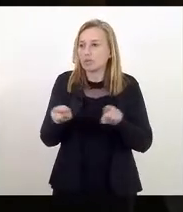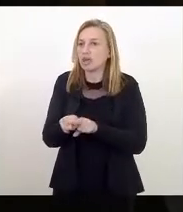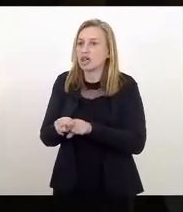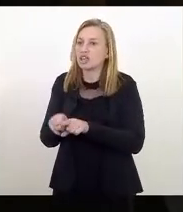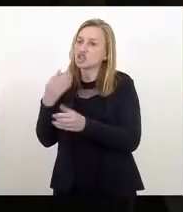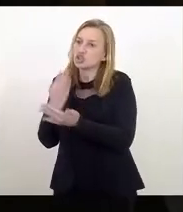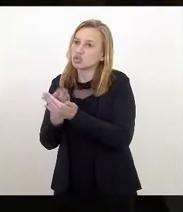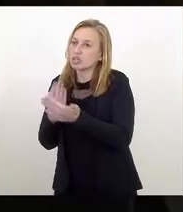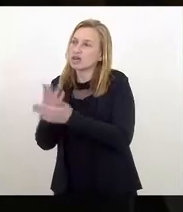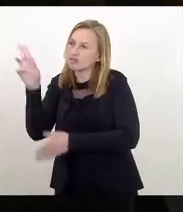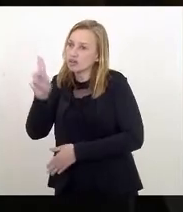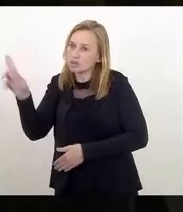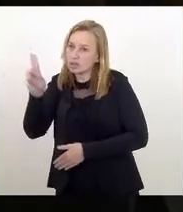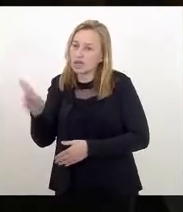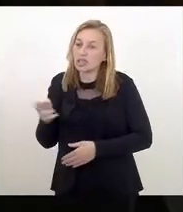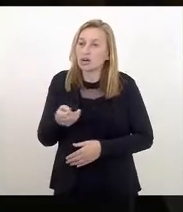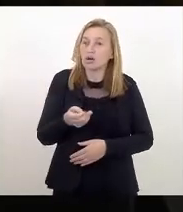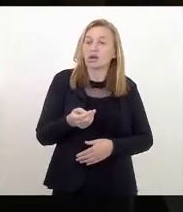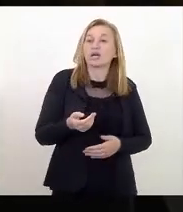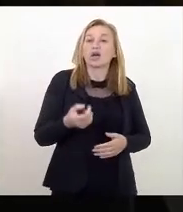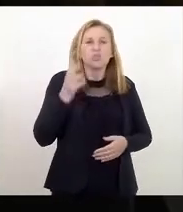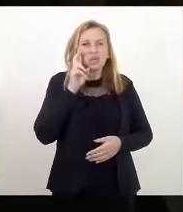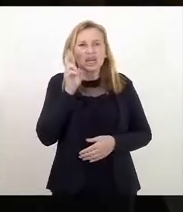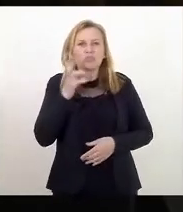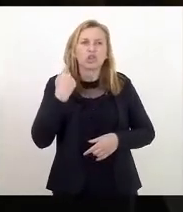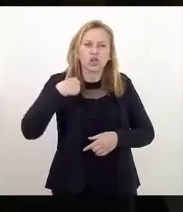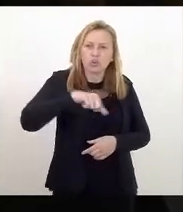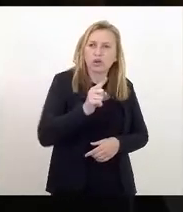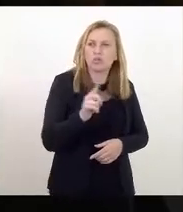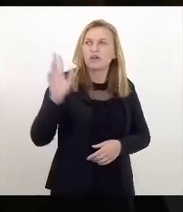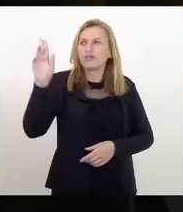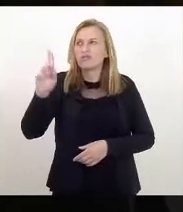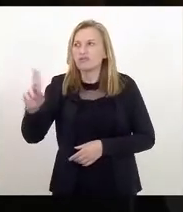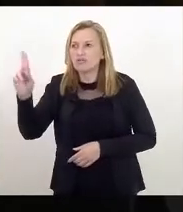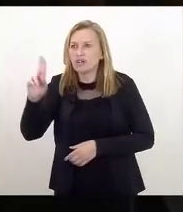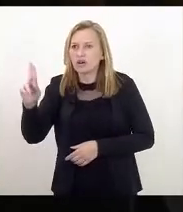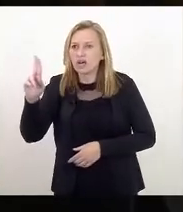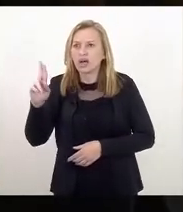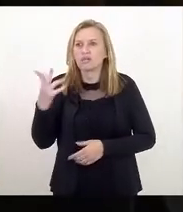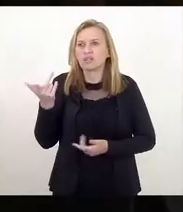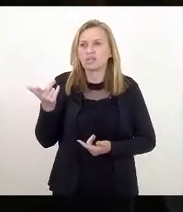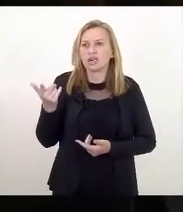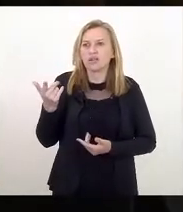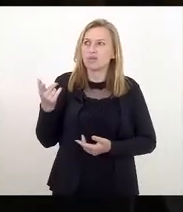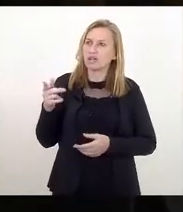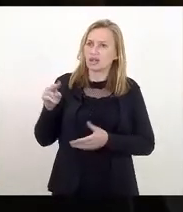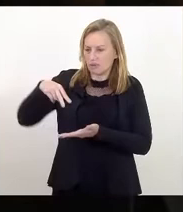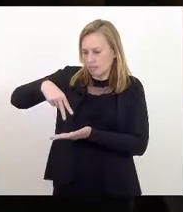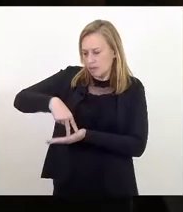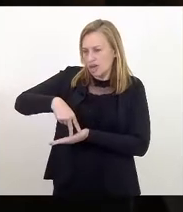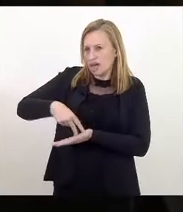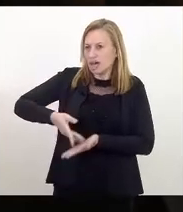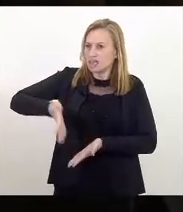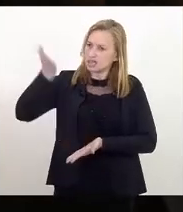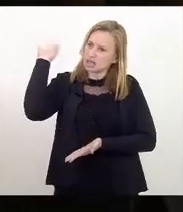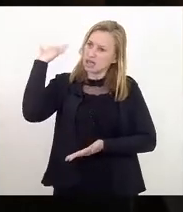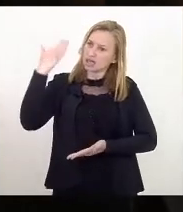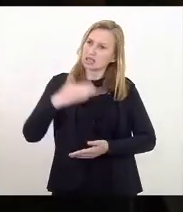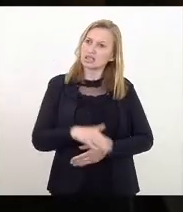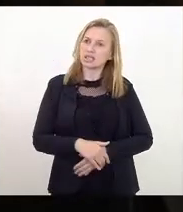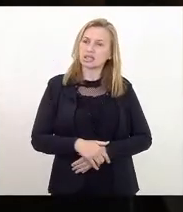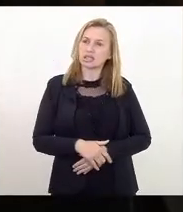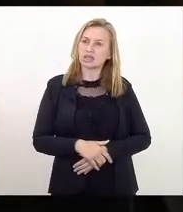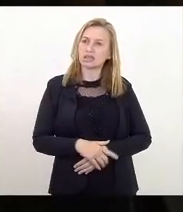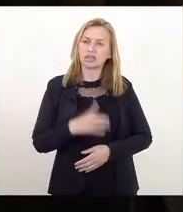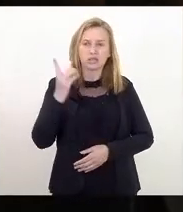Mesmo assim, eu me mantive firme. Eu me lembro que eu ia para a faculdade, eu ficava em pé lá atrás, deputada, Baltazar,